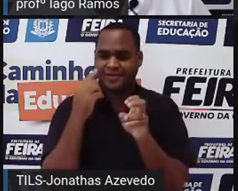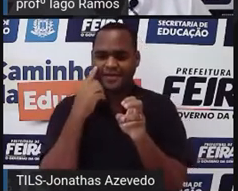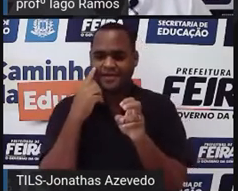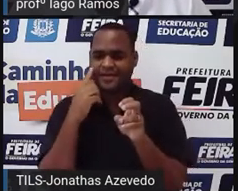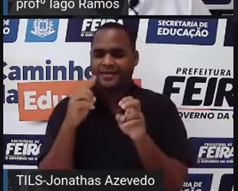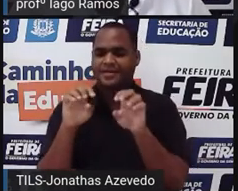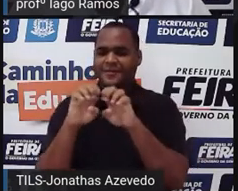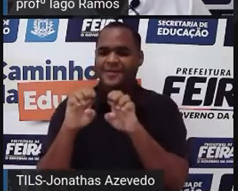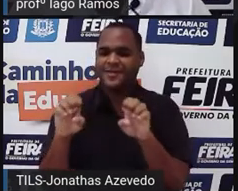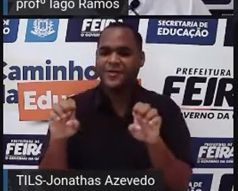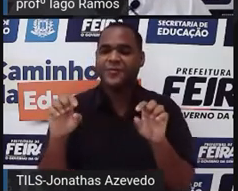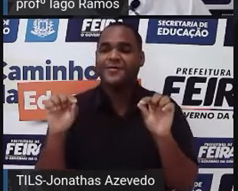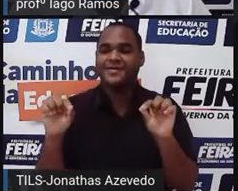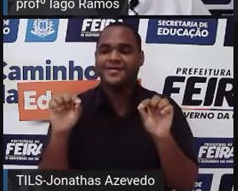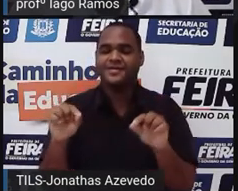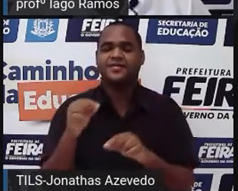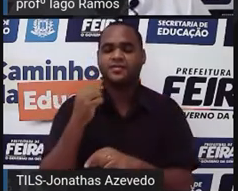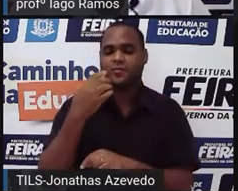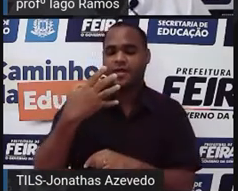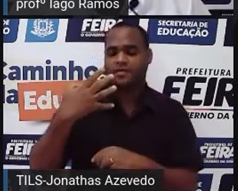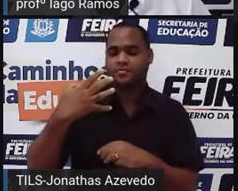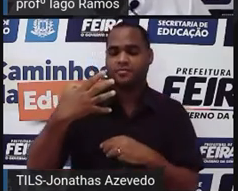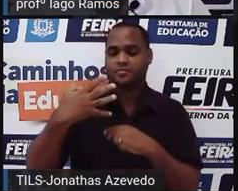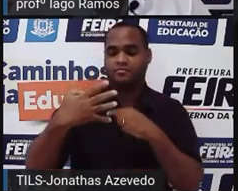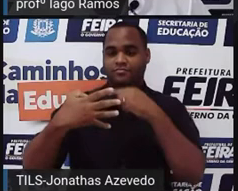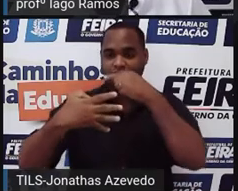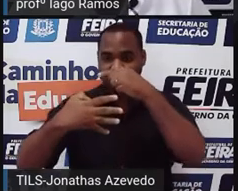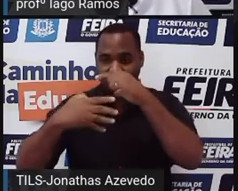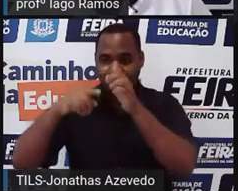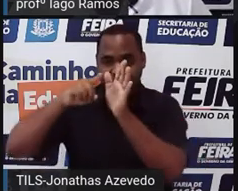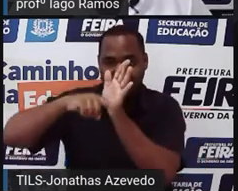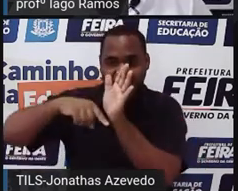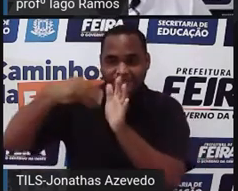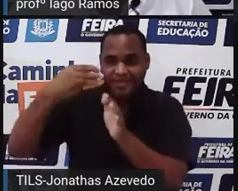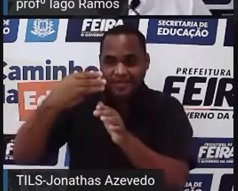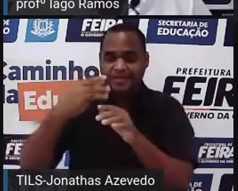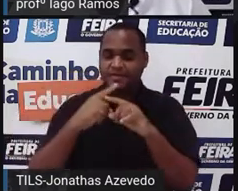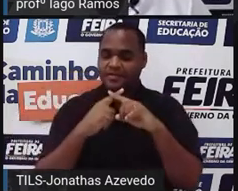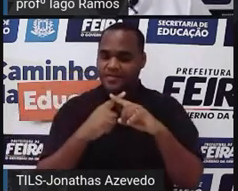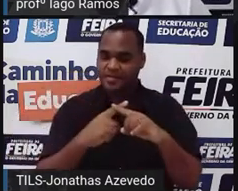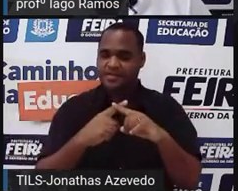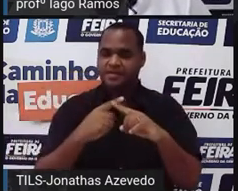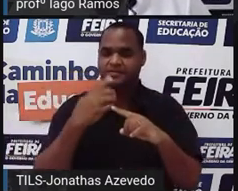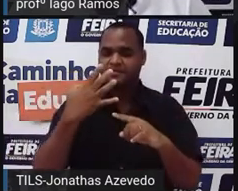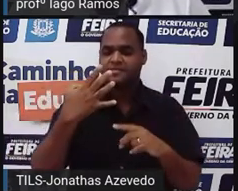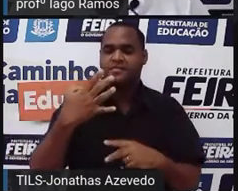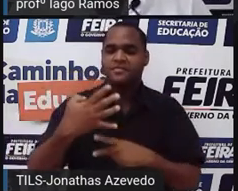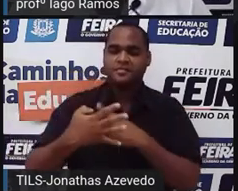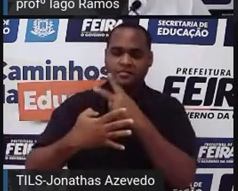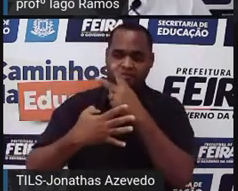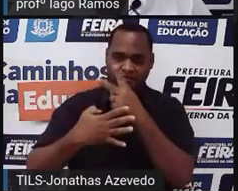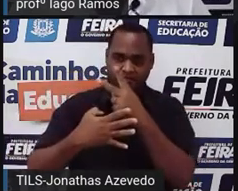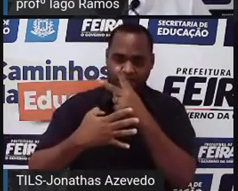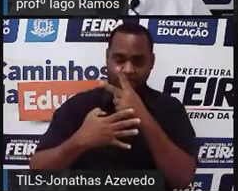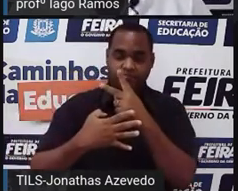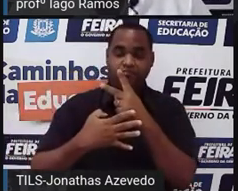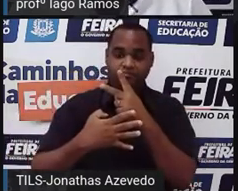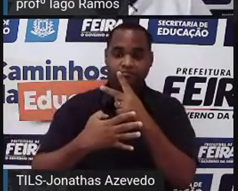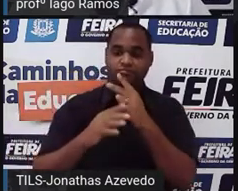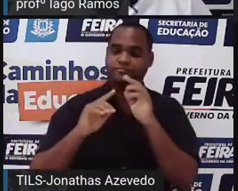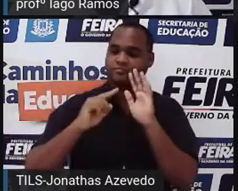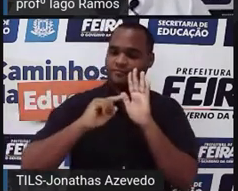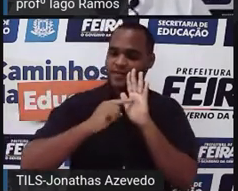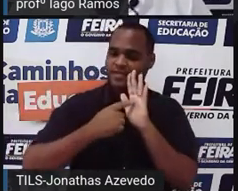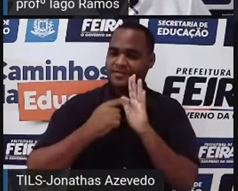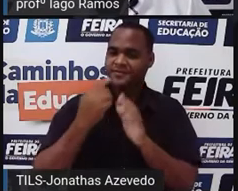é 4 elevado a menos 3 vezes 4 elevado a 2